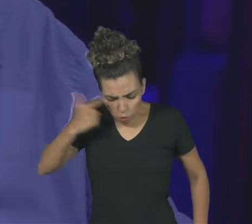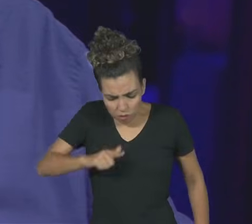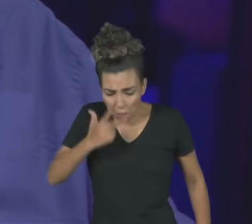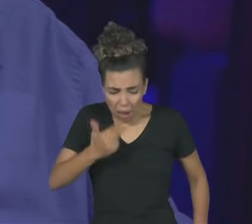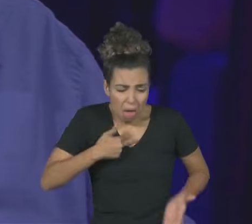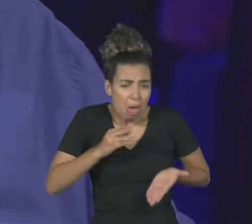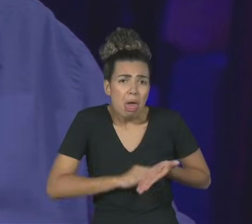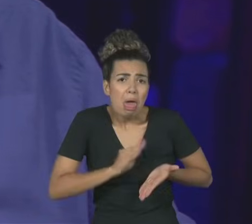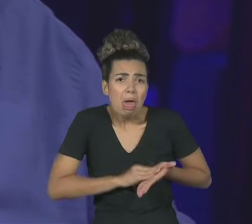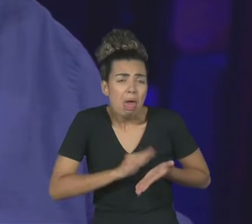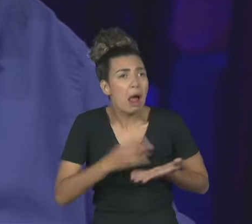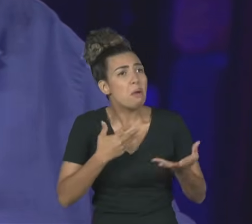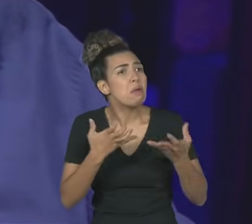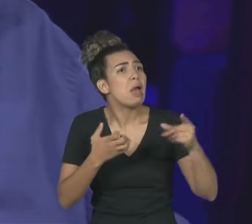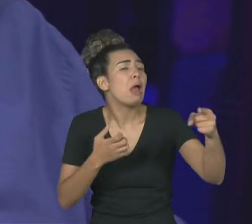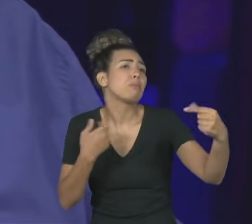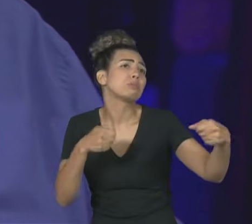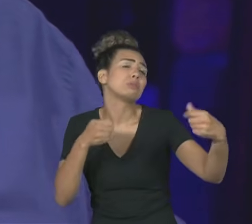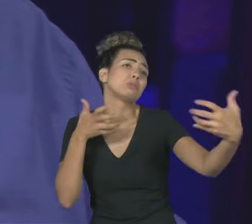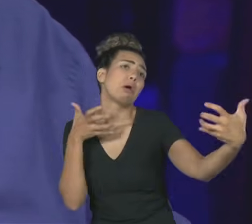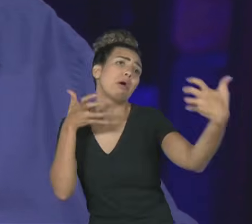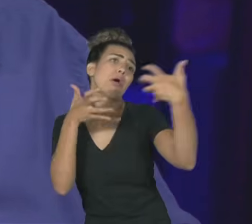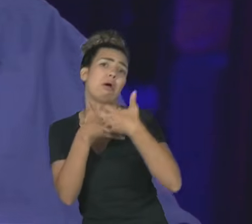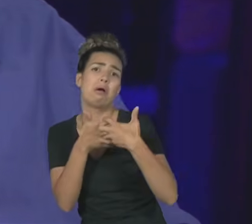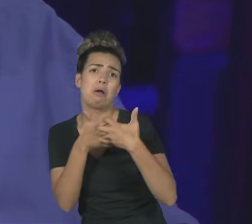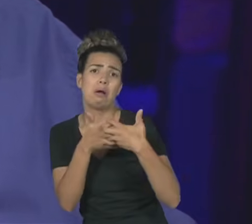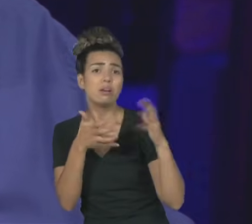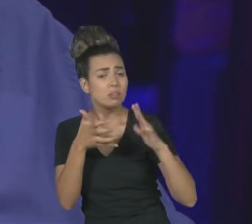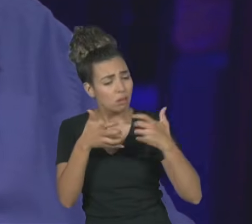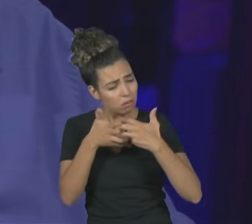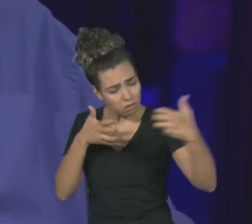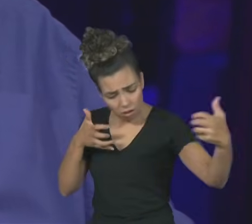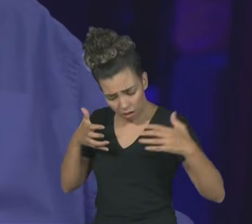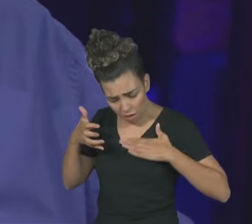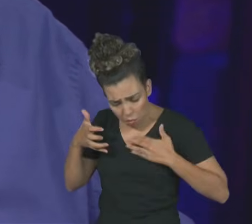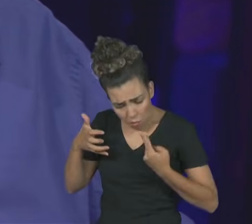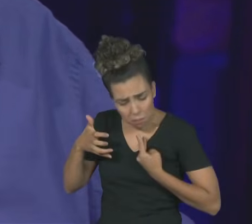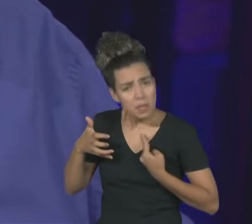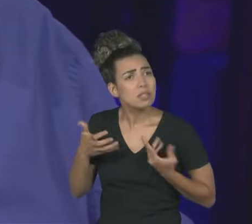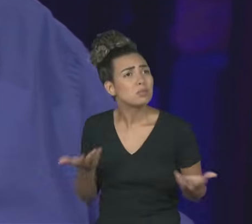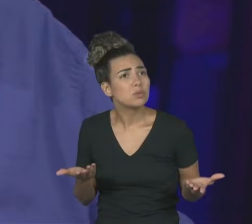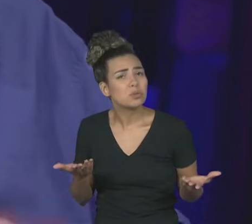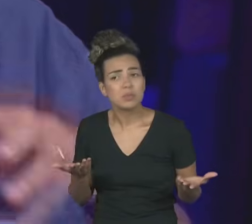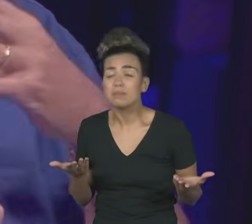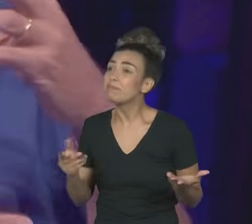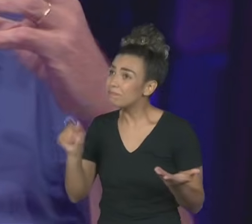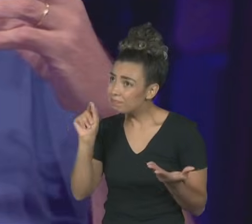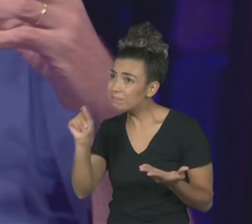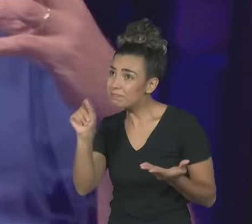carência feita, em certa medida, de esquecimento. É uma